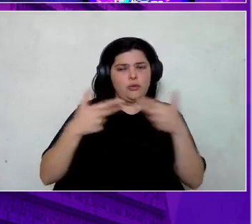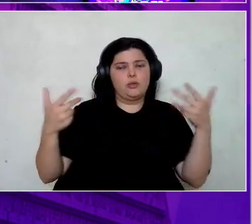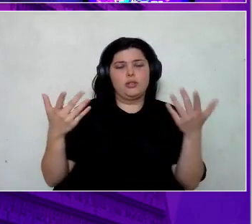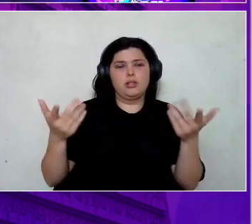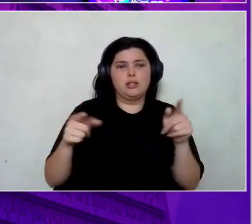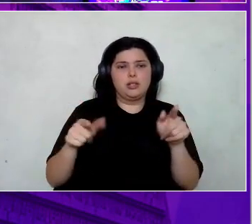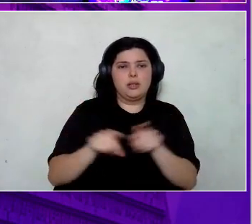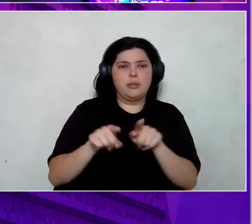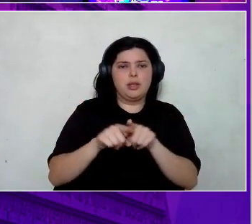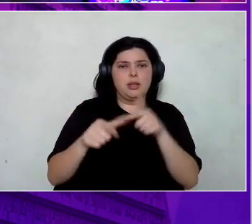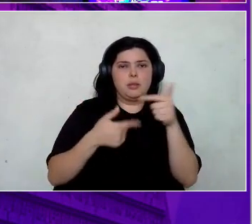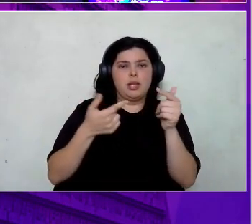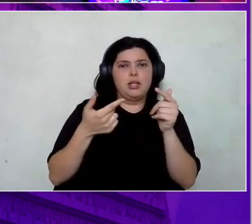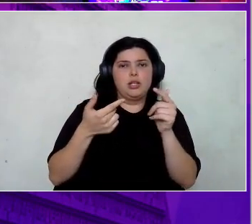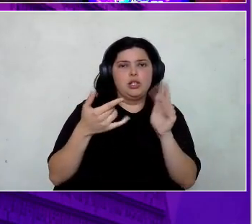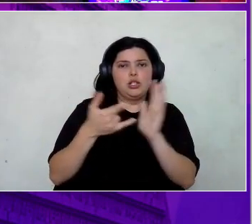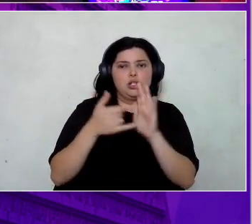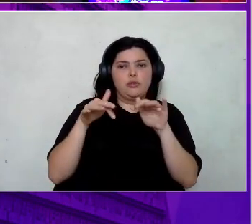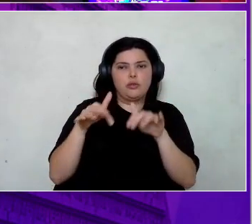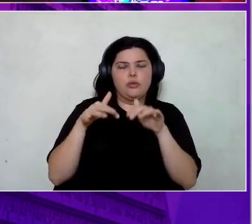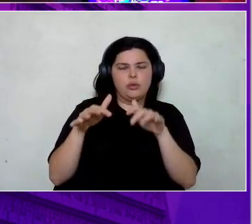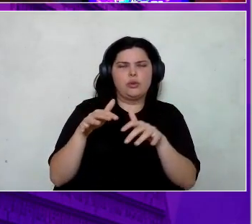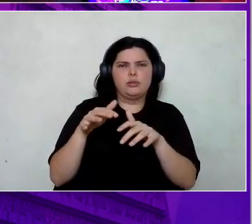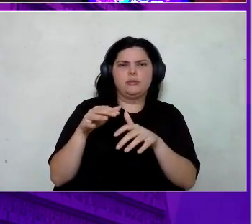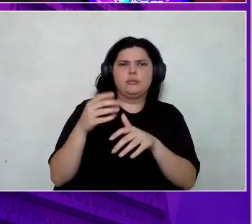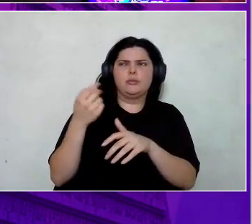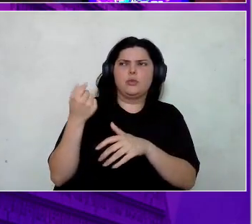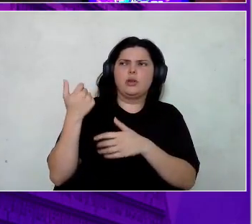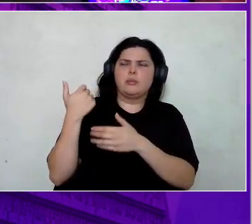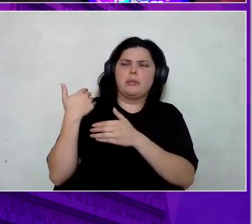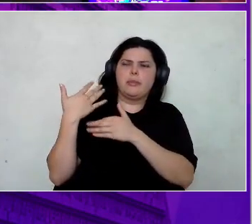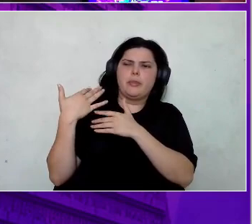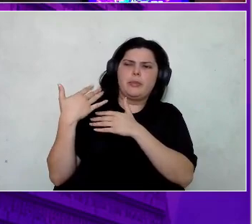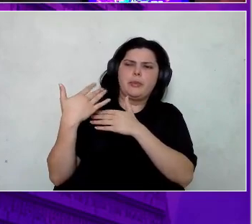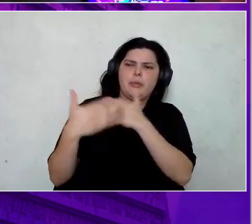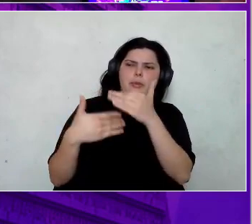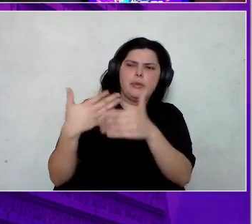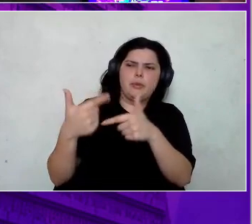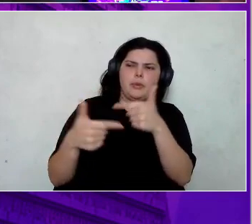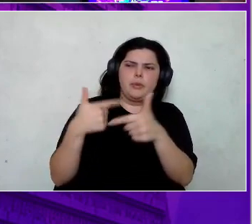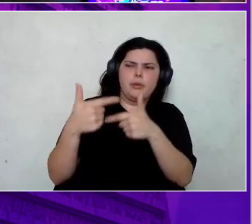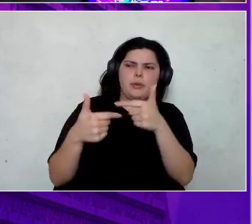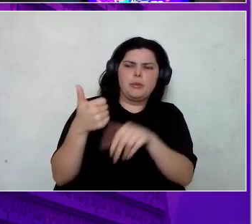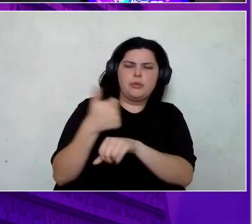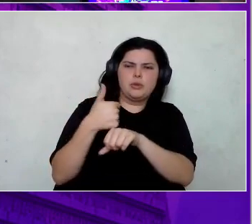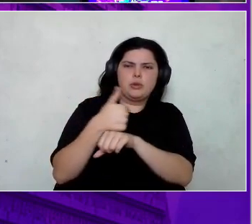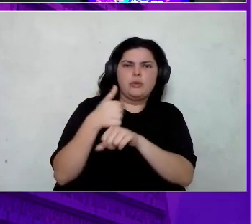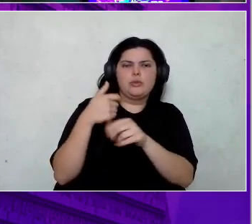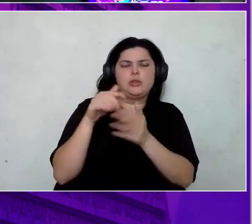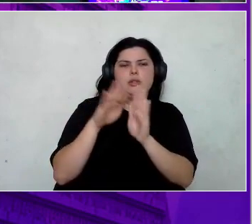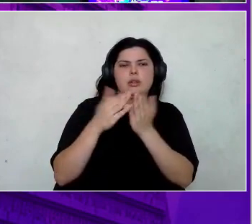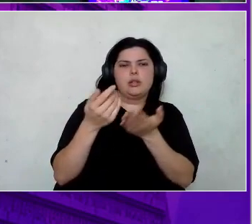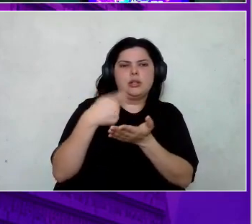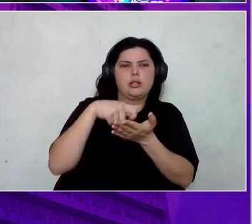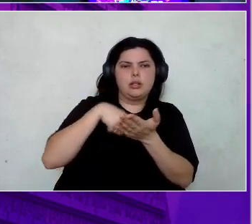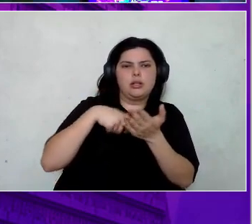desenvolvedor durante quase toda a minha carreira aí na área de CLT, vamos dizer assim, né? E trabalhei com